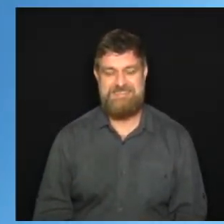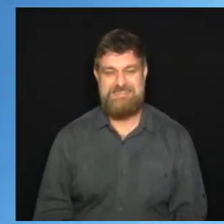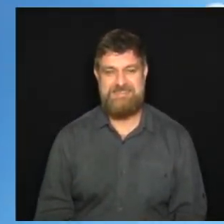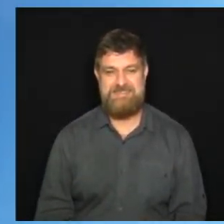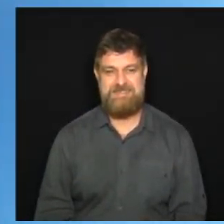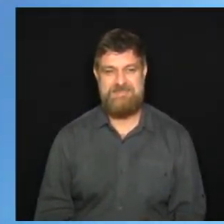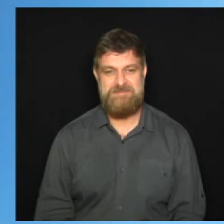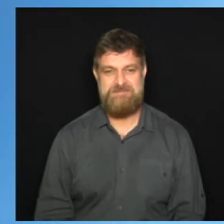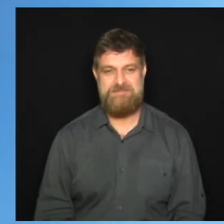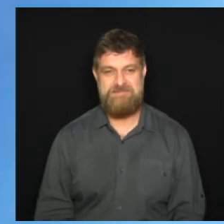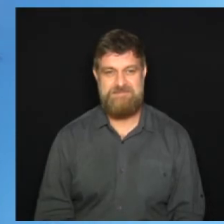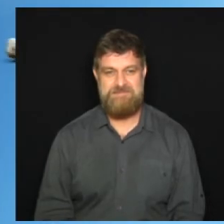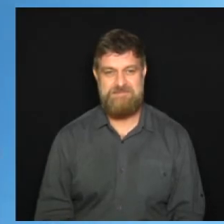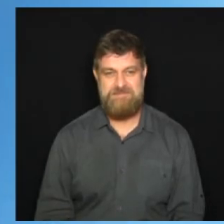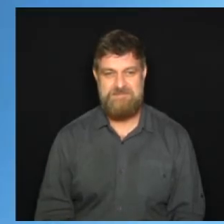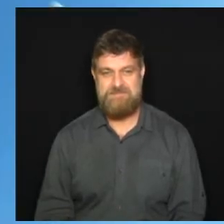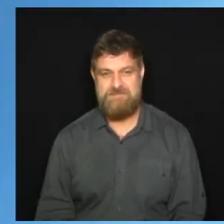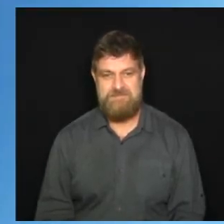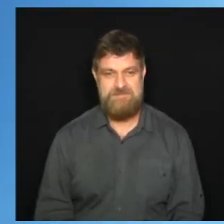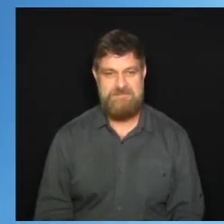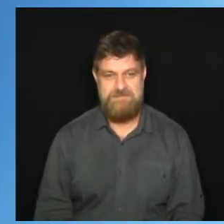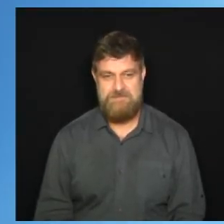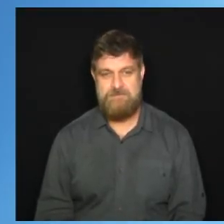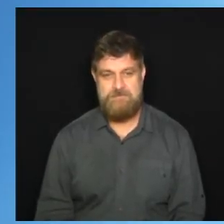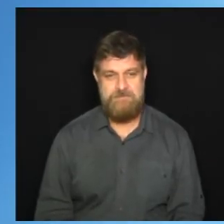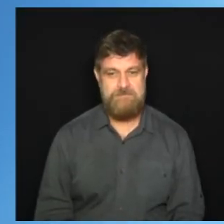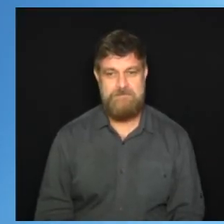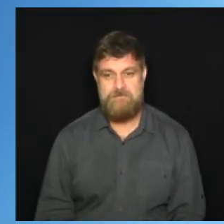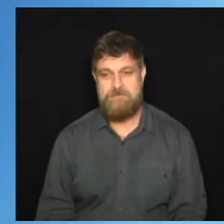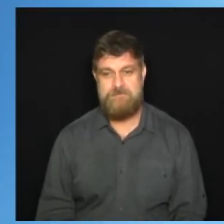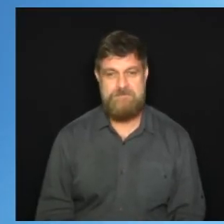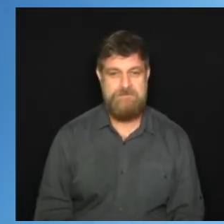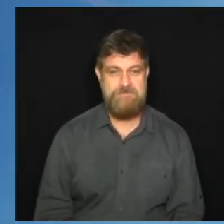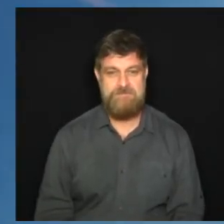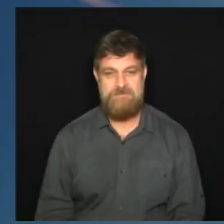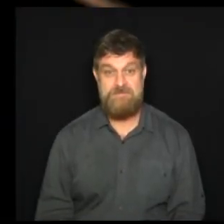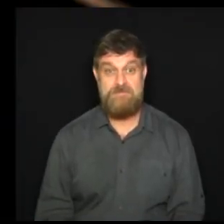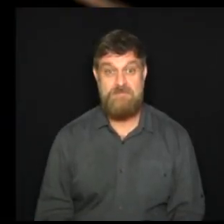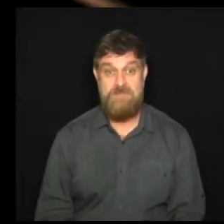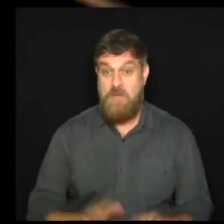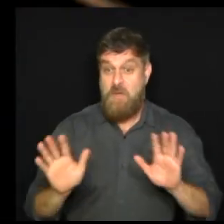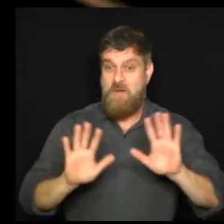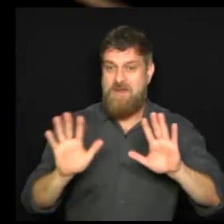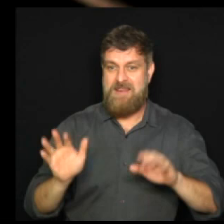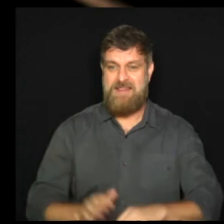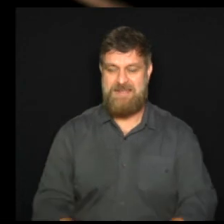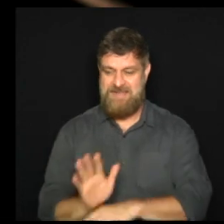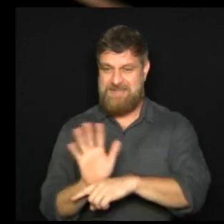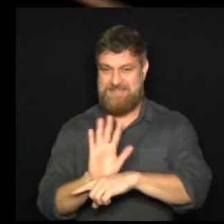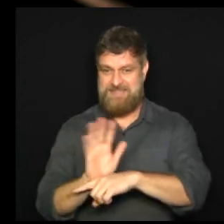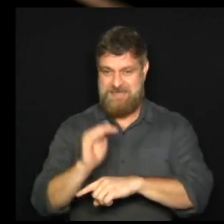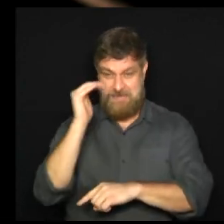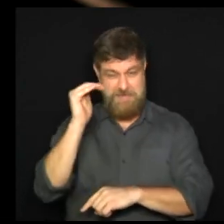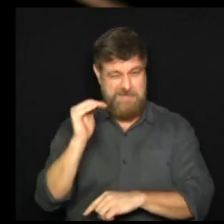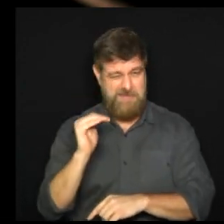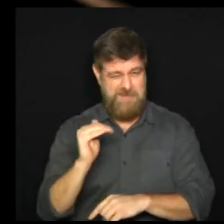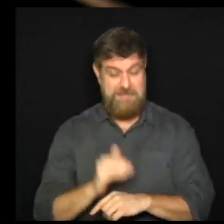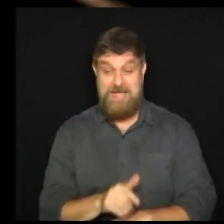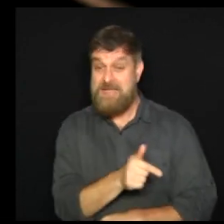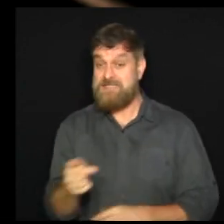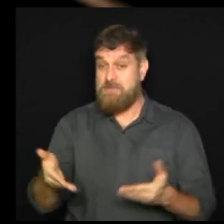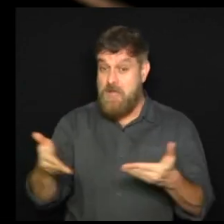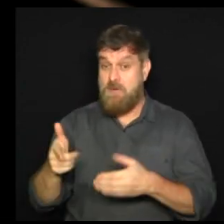Vamos continuar falando de filmes, mas agora com 3 longas-metragens. São estreias na agenda de cinema.